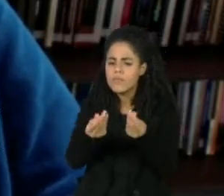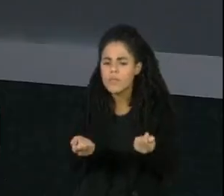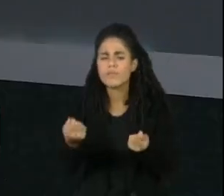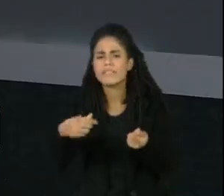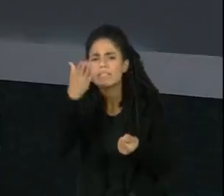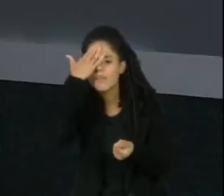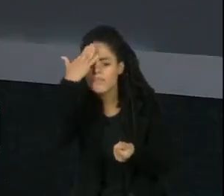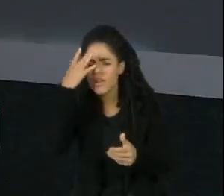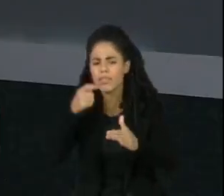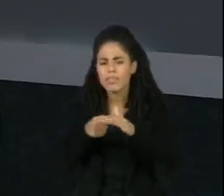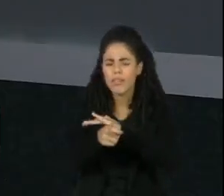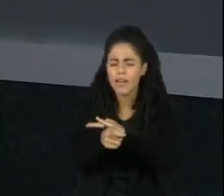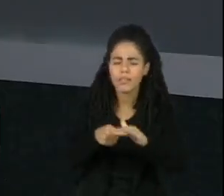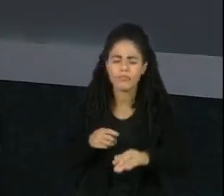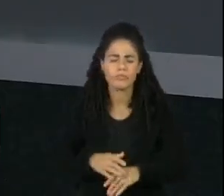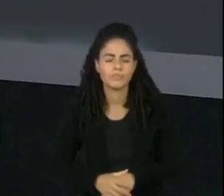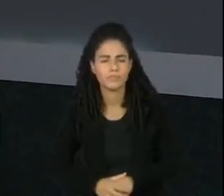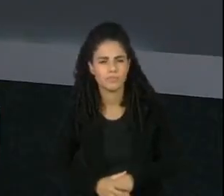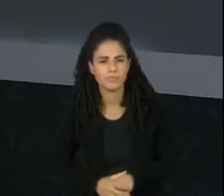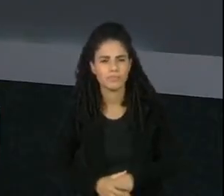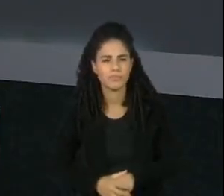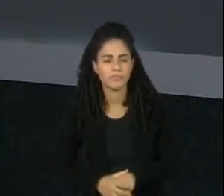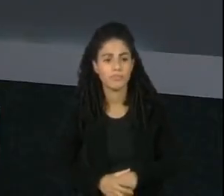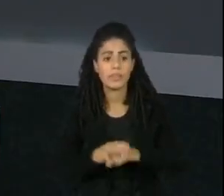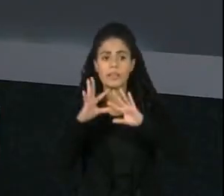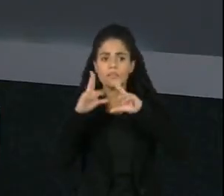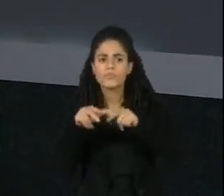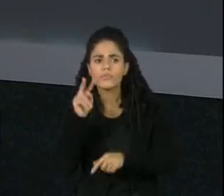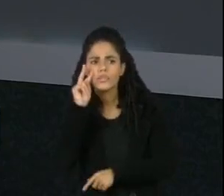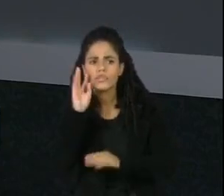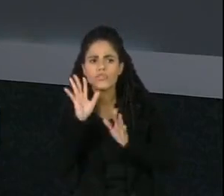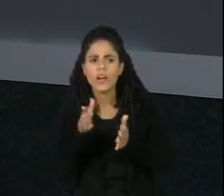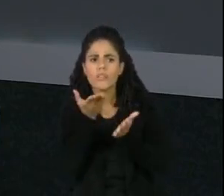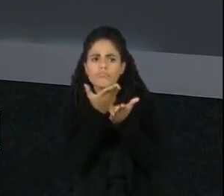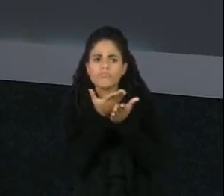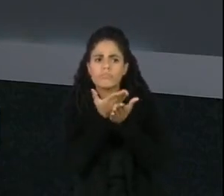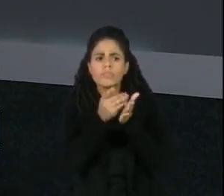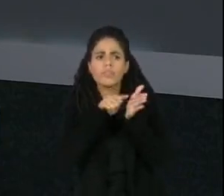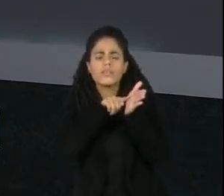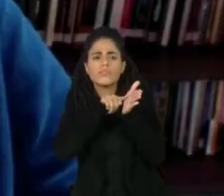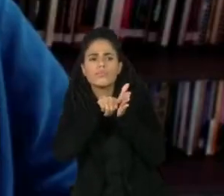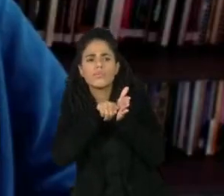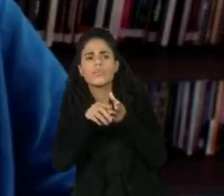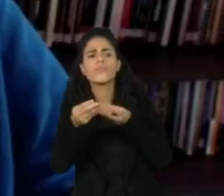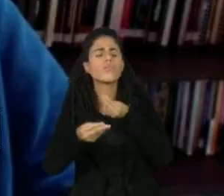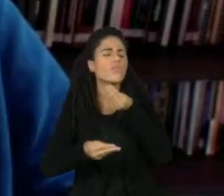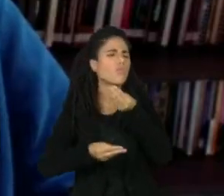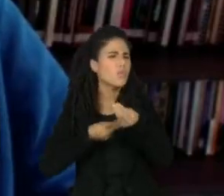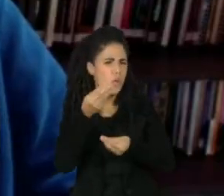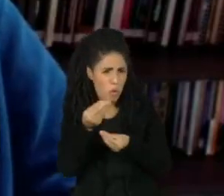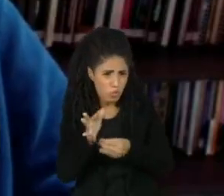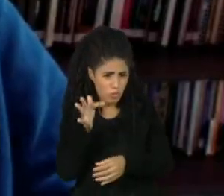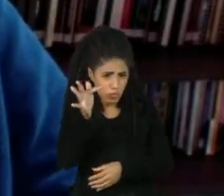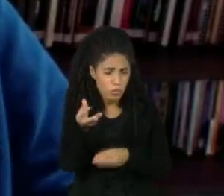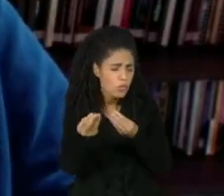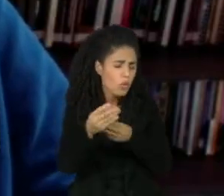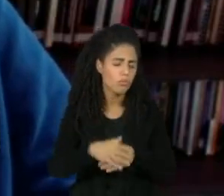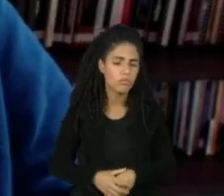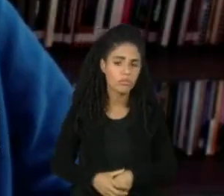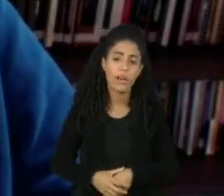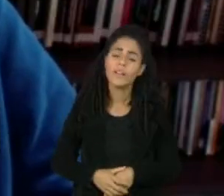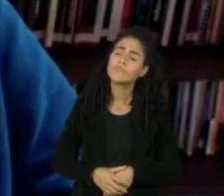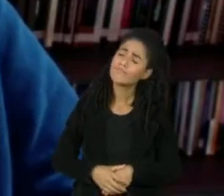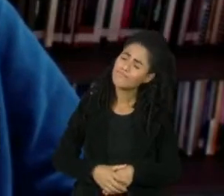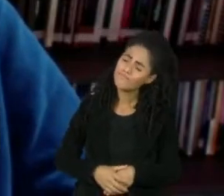bioeconomia. Finalmente, professor, por tudo que o senhor já viu e estudou, o senhor acha que a gente vai conseguir chegar lá? É difícil, né? Fazendo uma